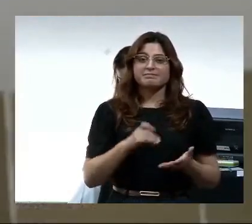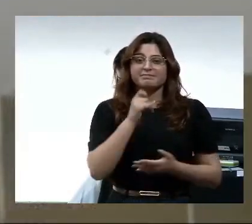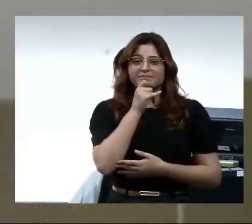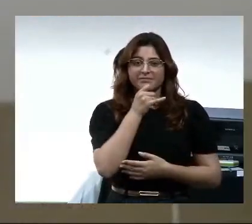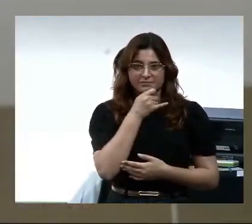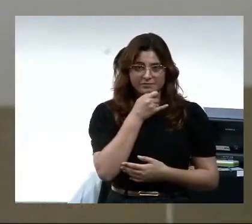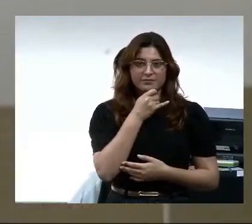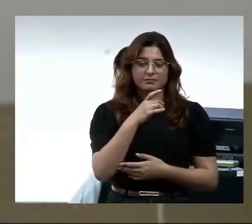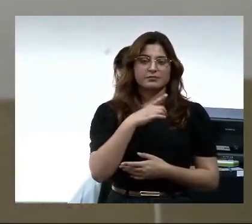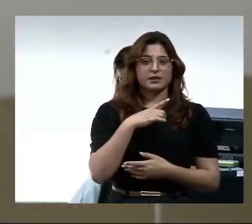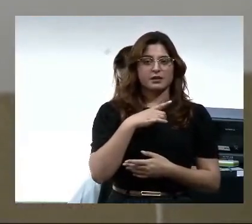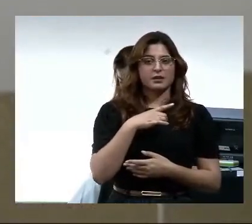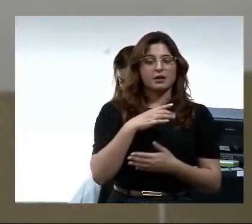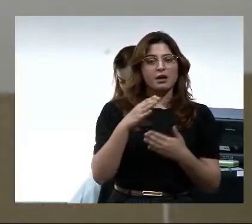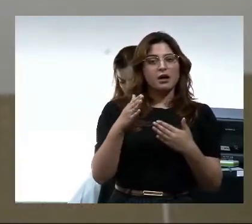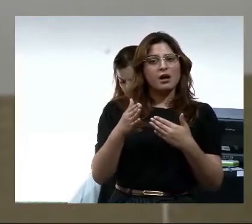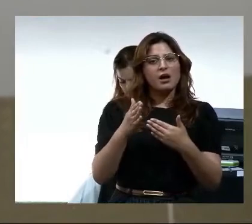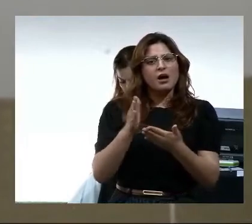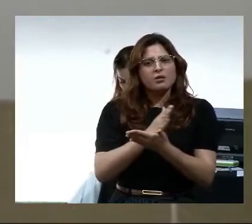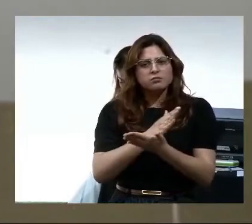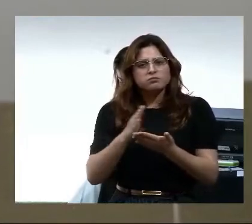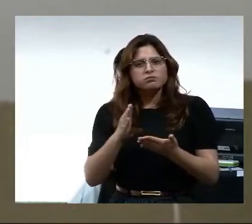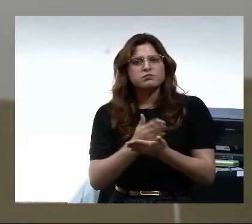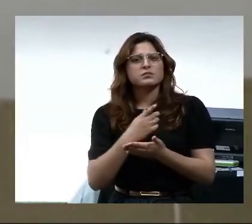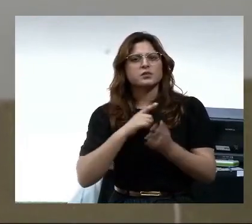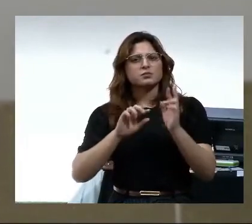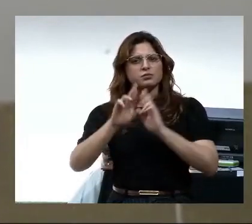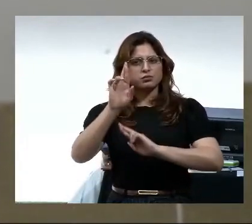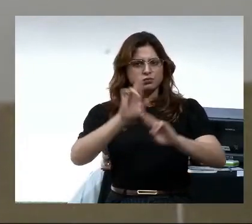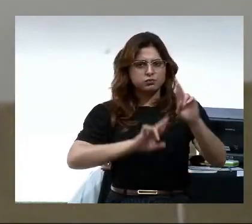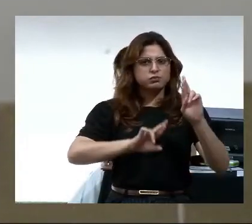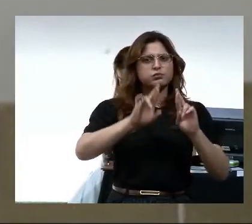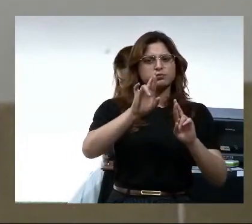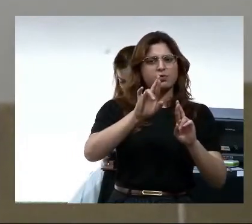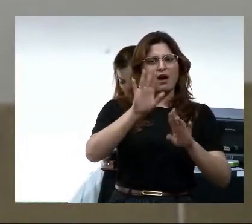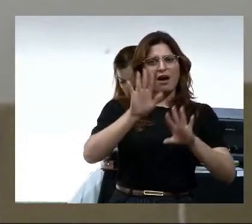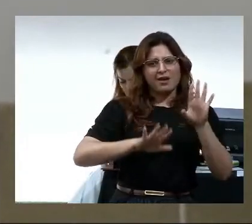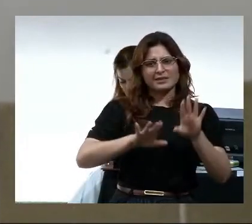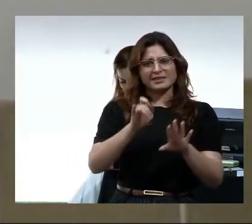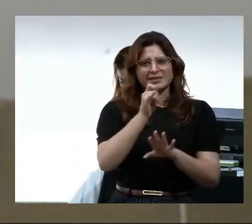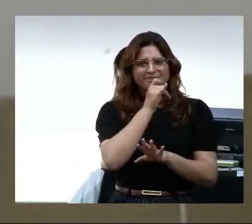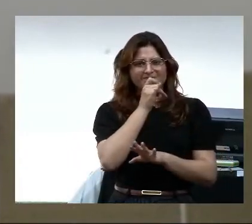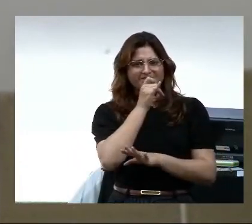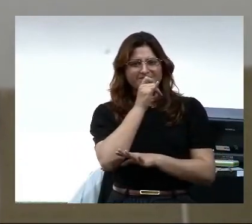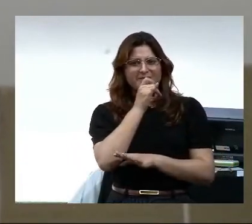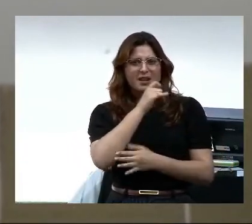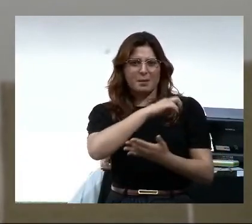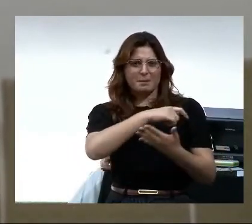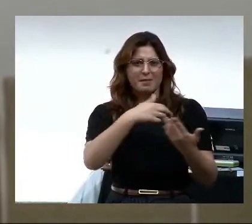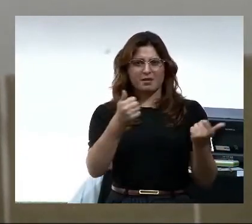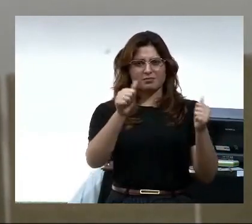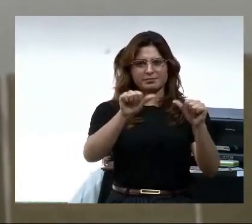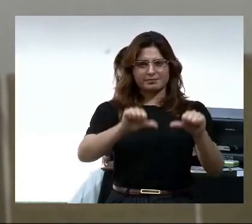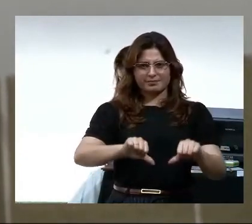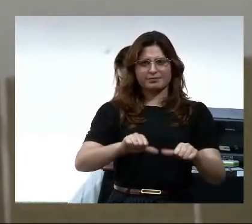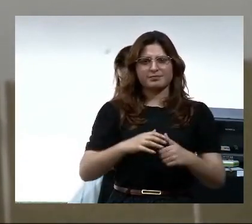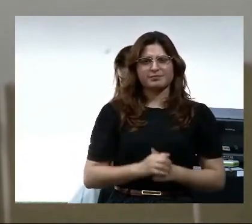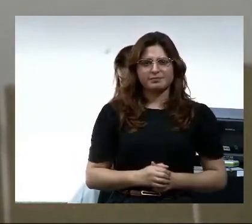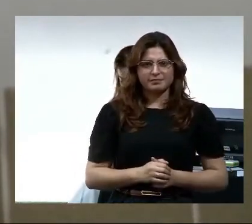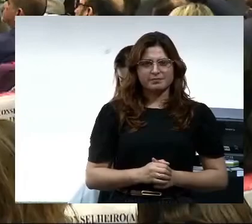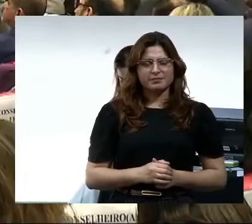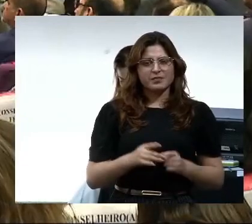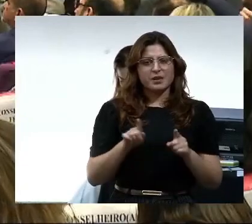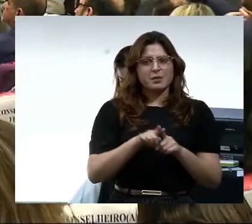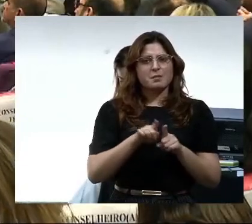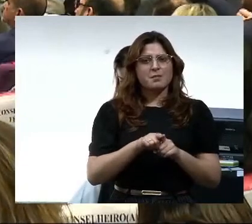infelizmente, até mesmo algumas autoridades de grande visibilidade dão péssimos exemplos ao Brasil, quando decidem tolher sustentação